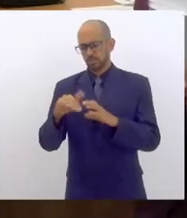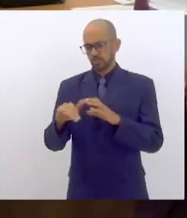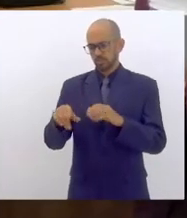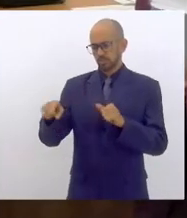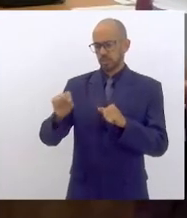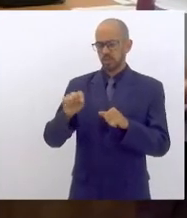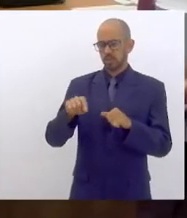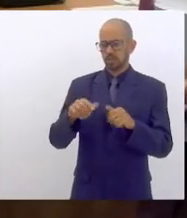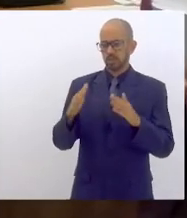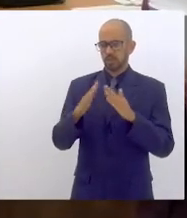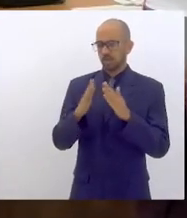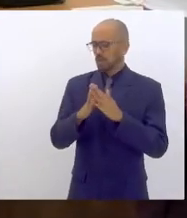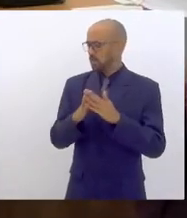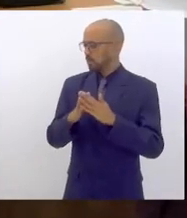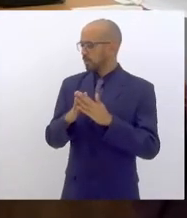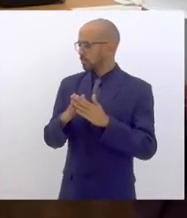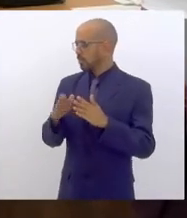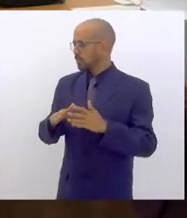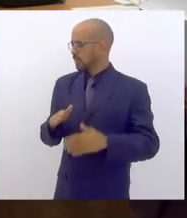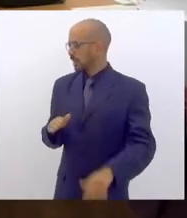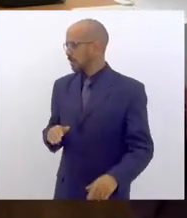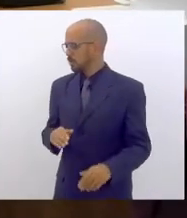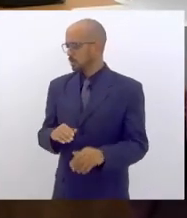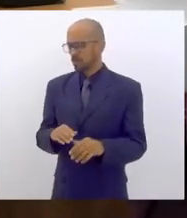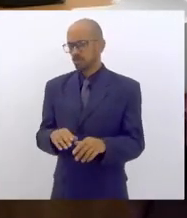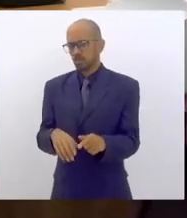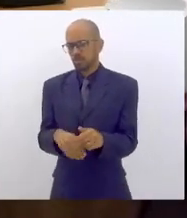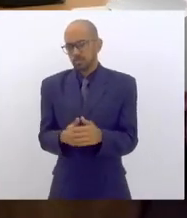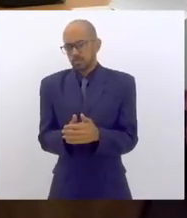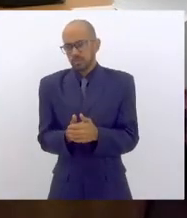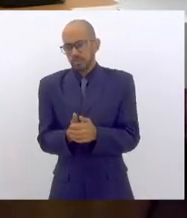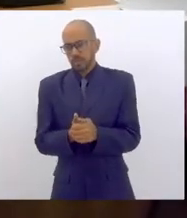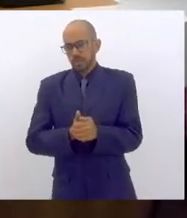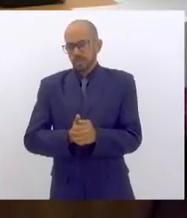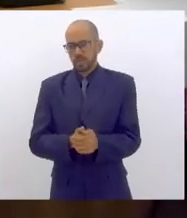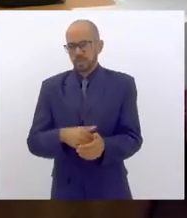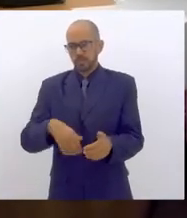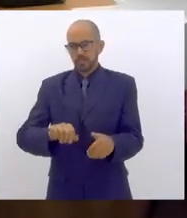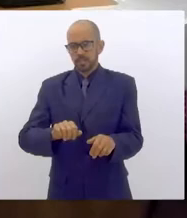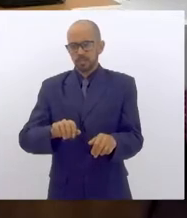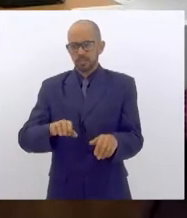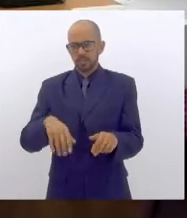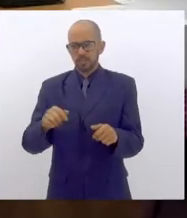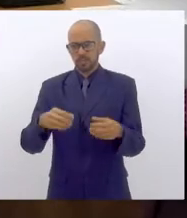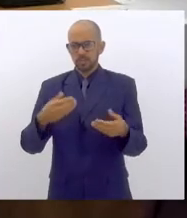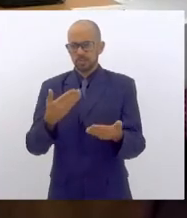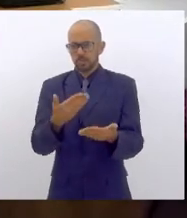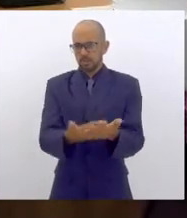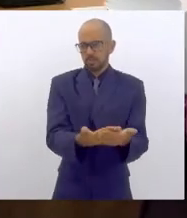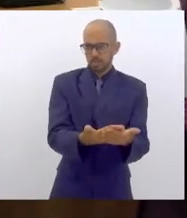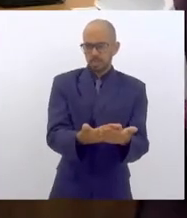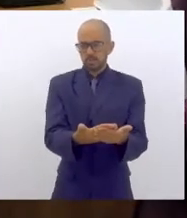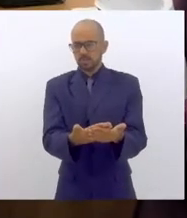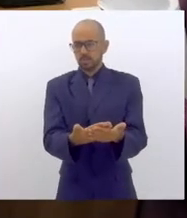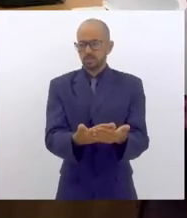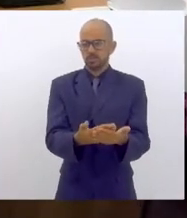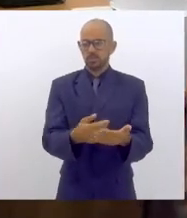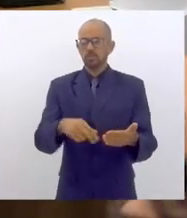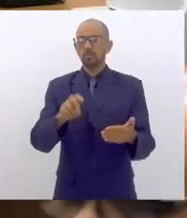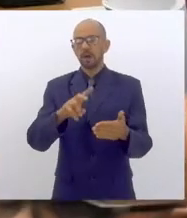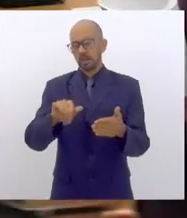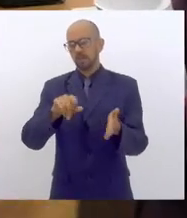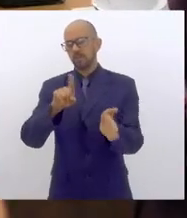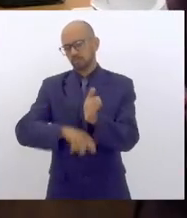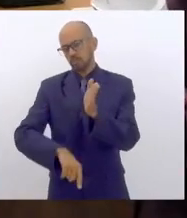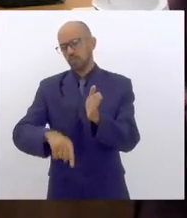para as casas das pessoas de cartões, que muitas vezes servem como a aproximação para ser debitado